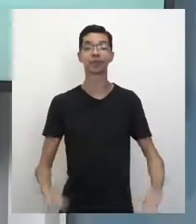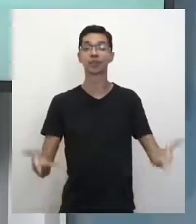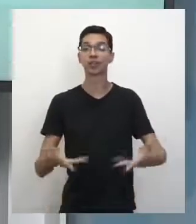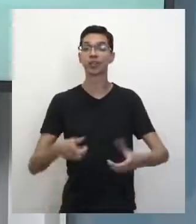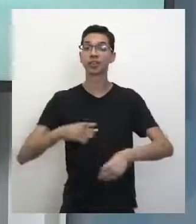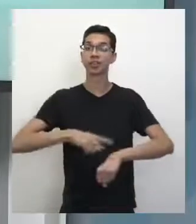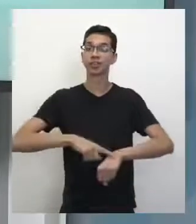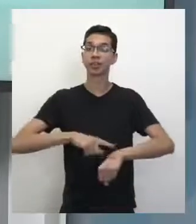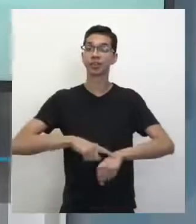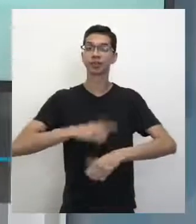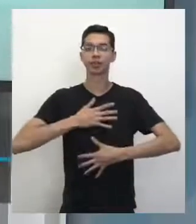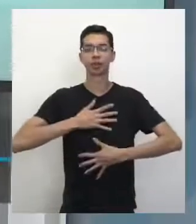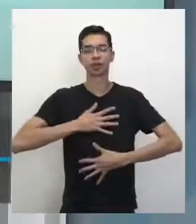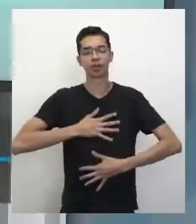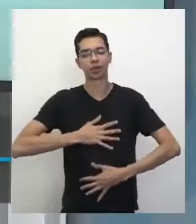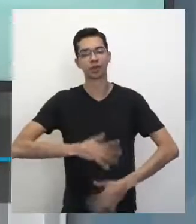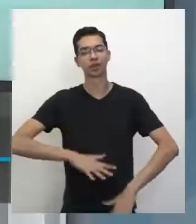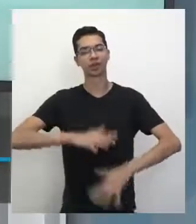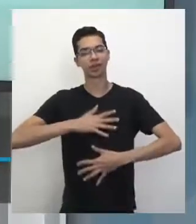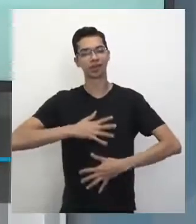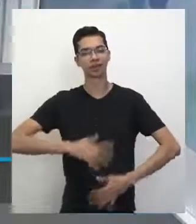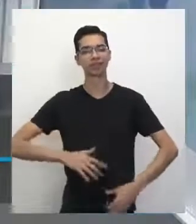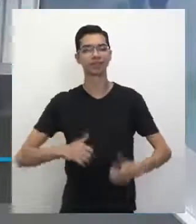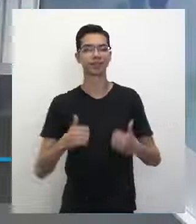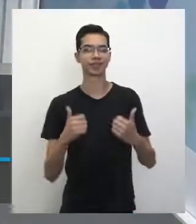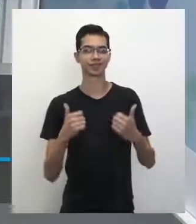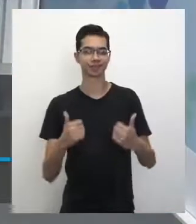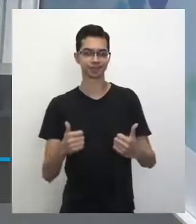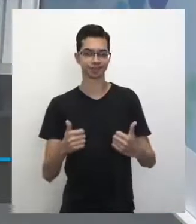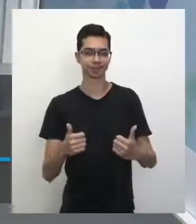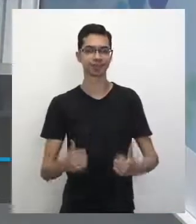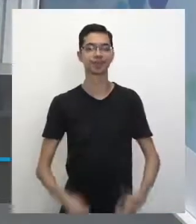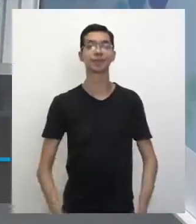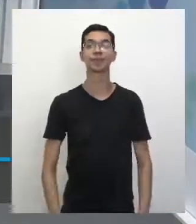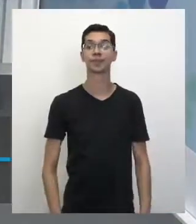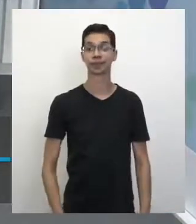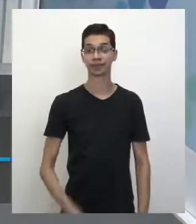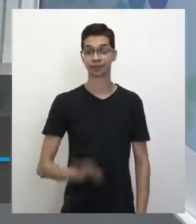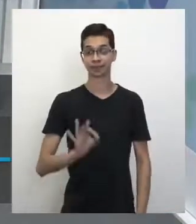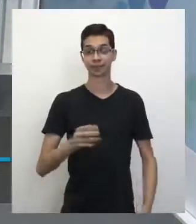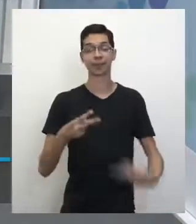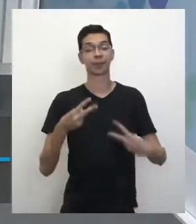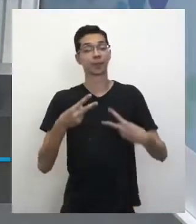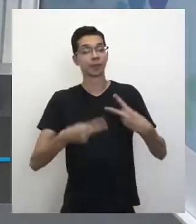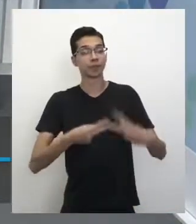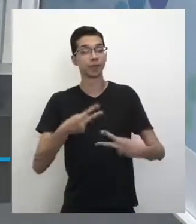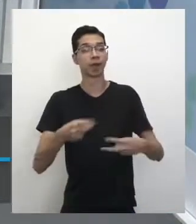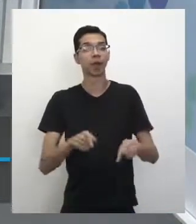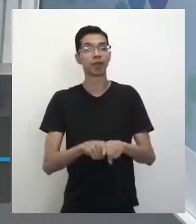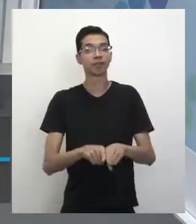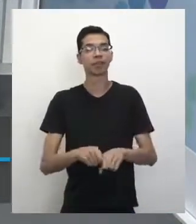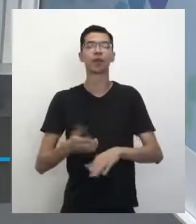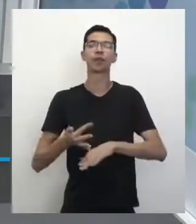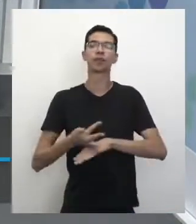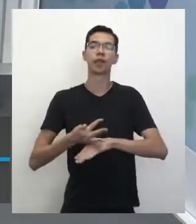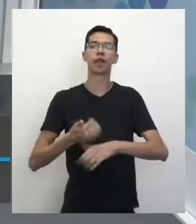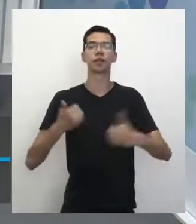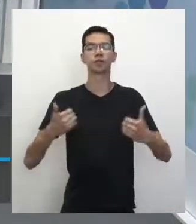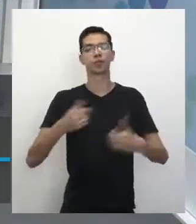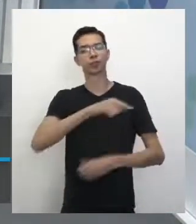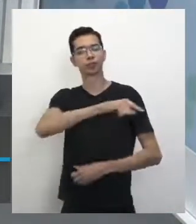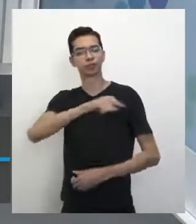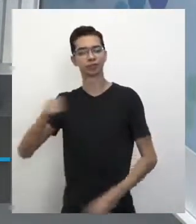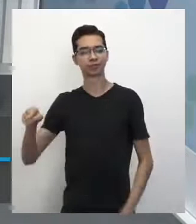momento de descanso um pouquinho. Finalização do bimestre. Exatamente. Pessoal aqui dando boas férias para todo mundo, bacana, Opa. gostaram